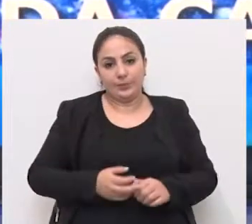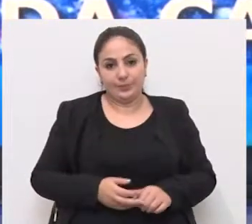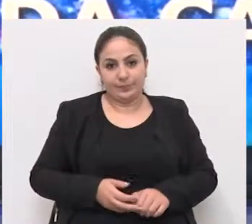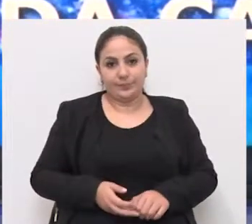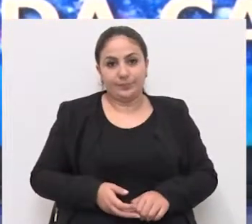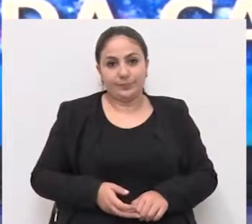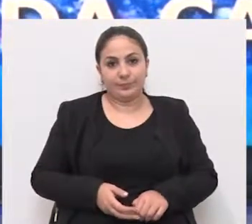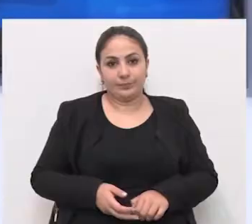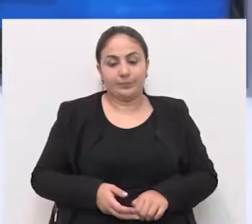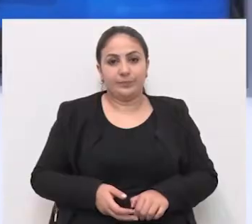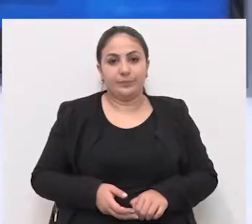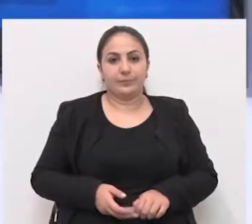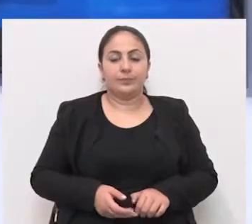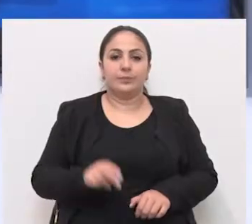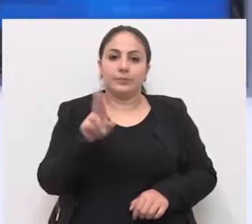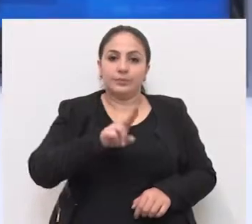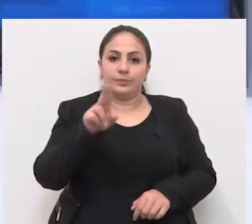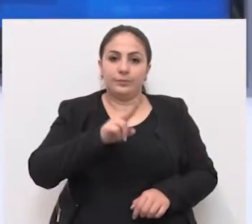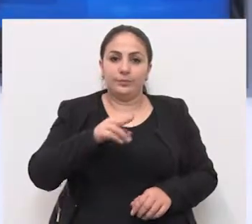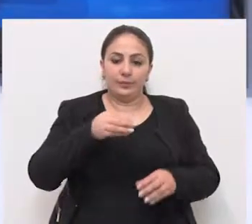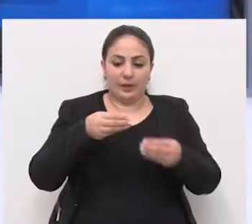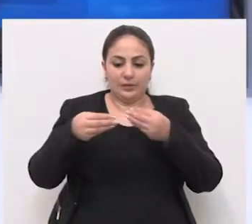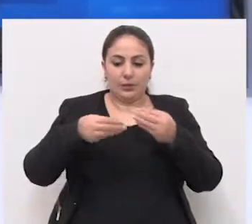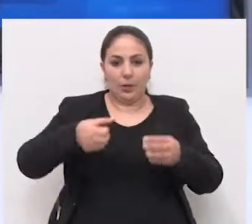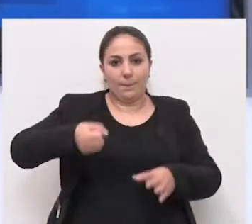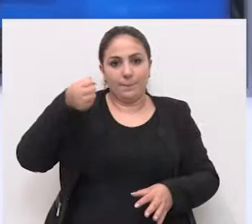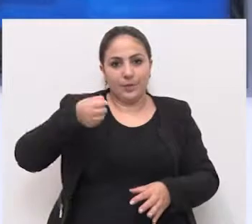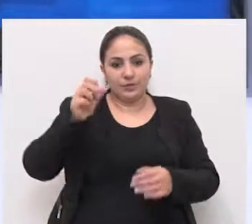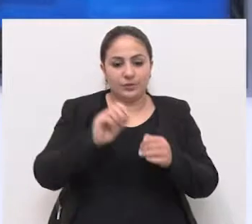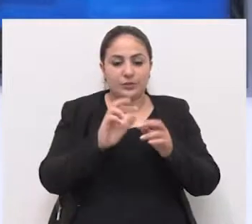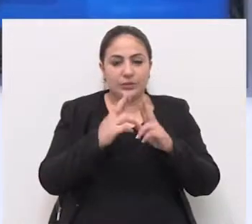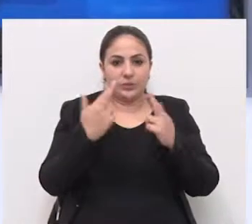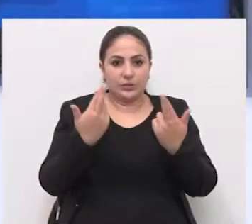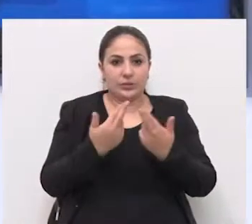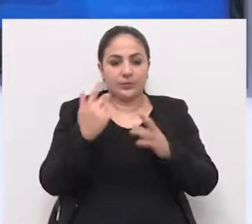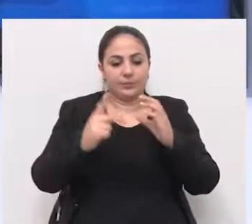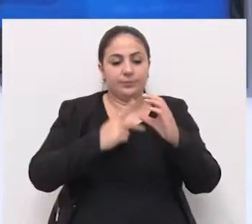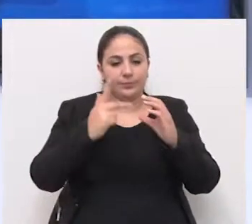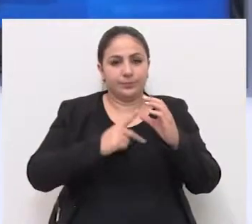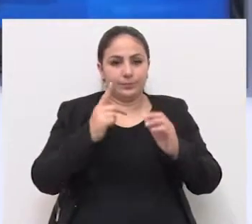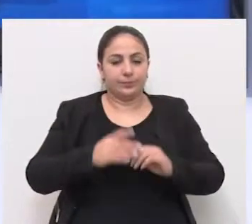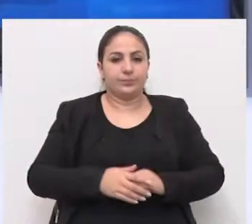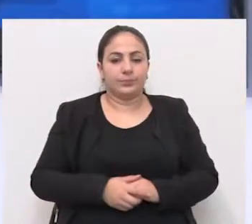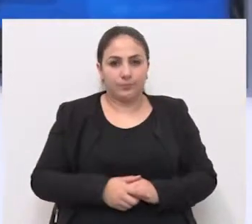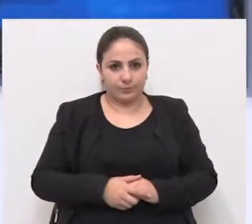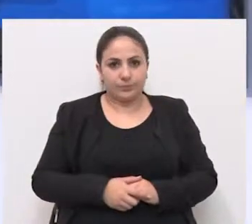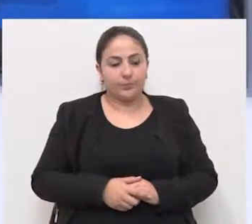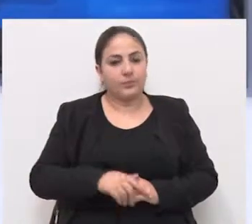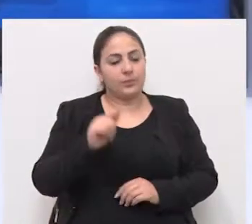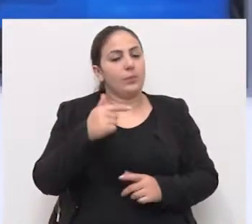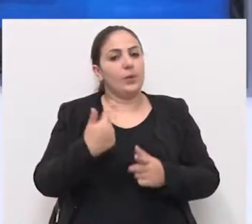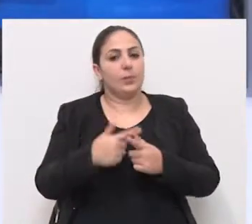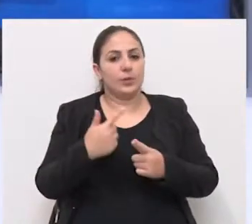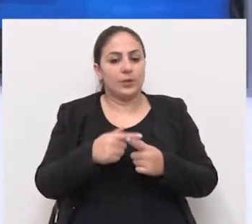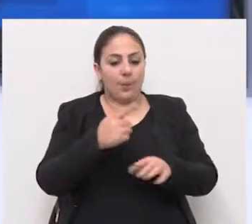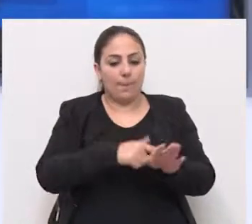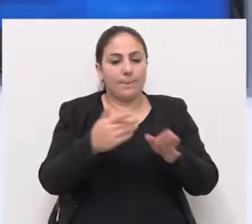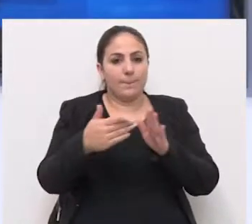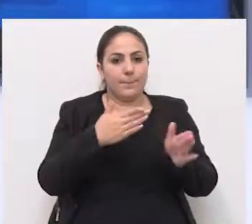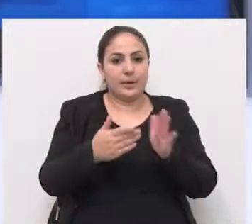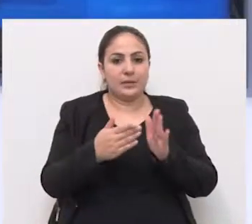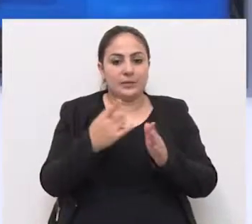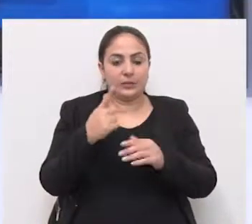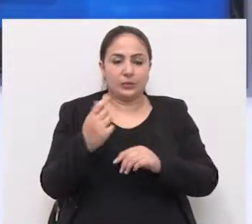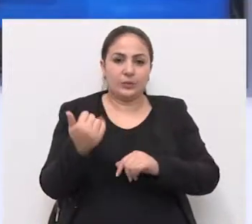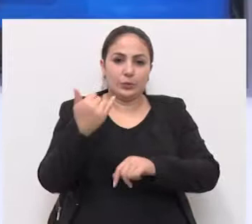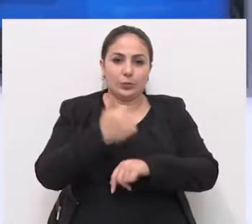5 anos. E a utilização das sacolas plásticas pautou uma reunião na Câmara de Vereadores. Isso porque